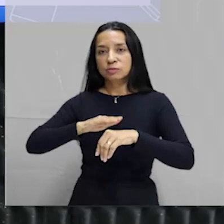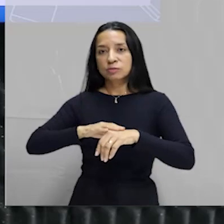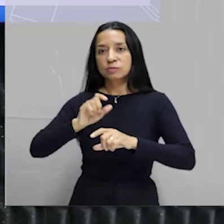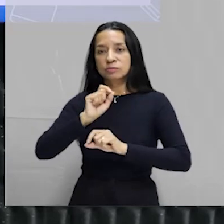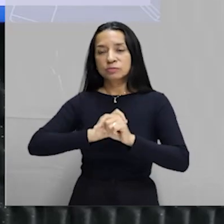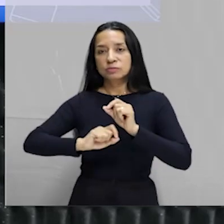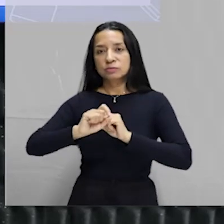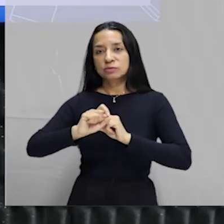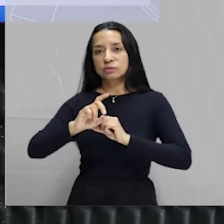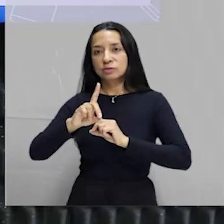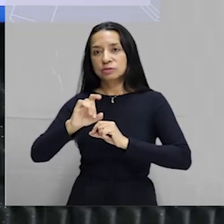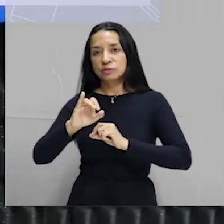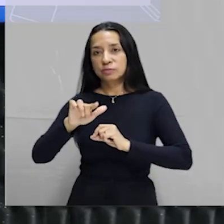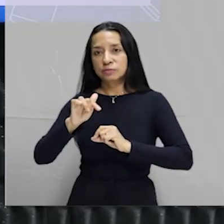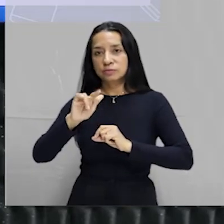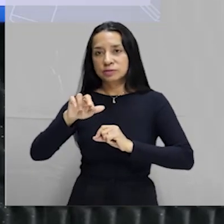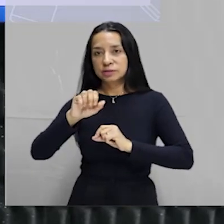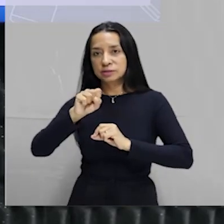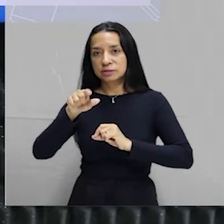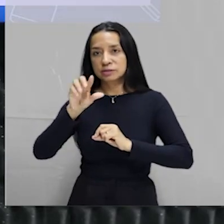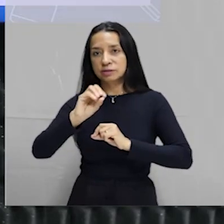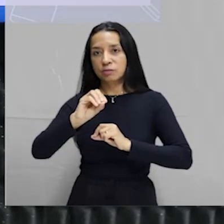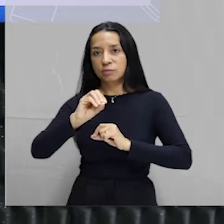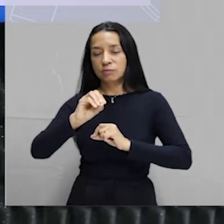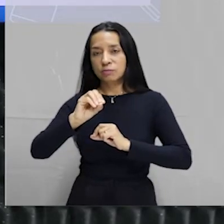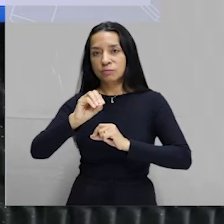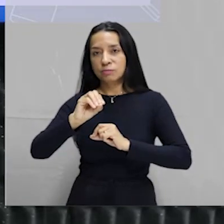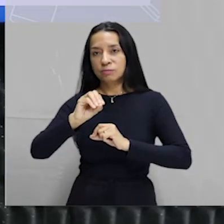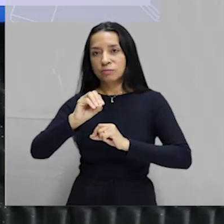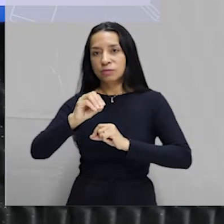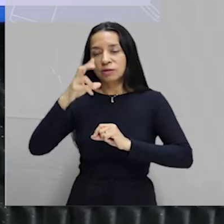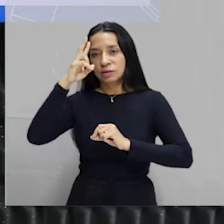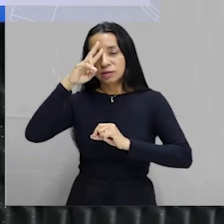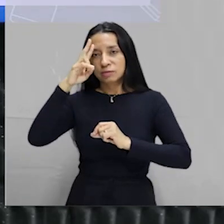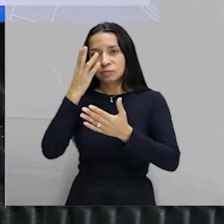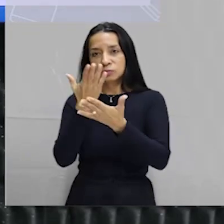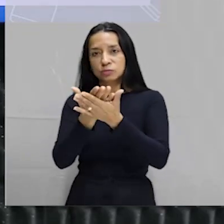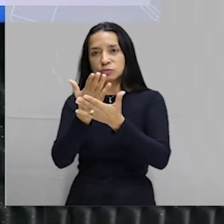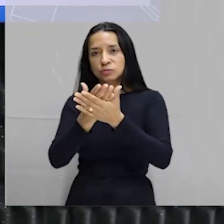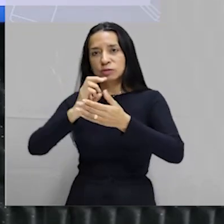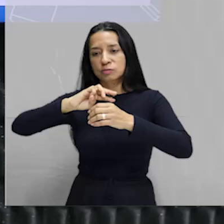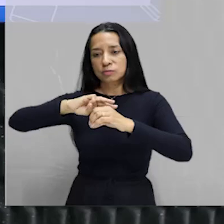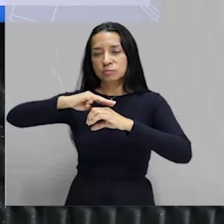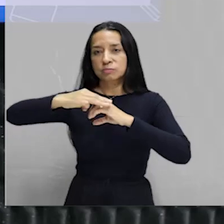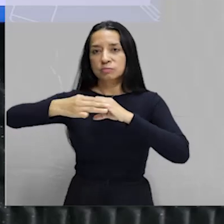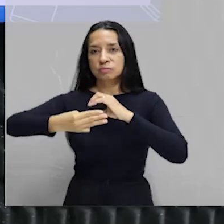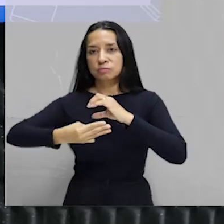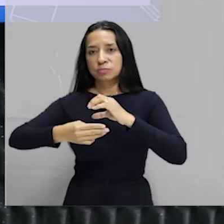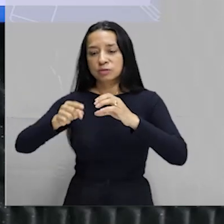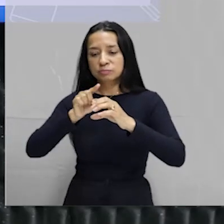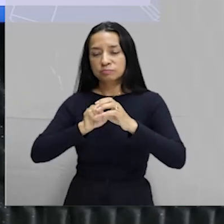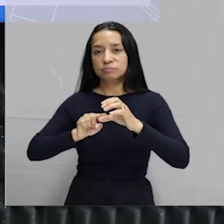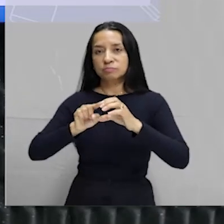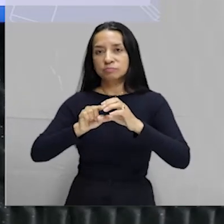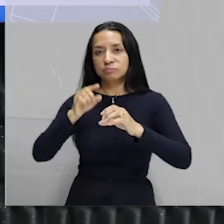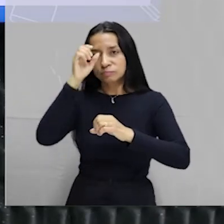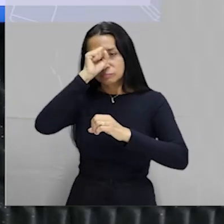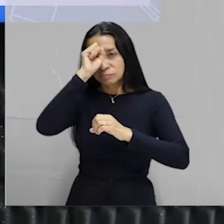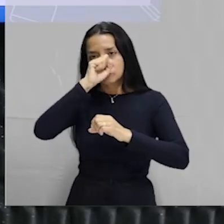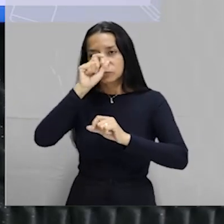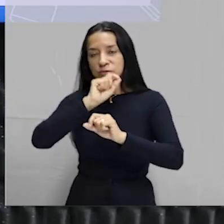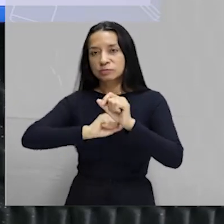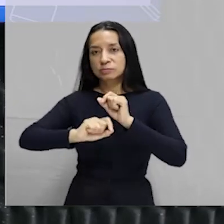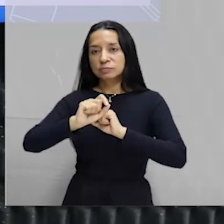de difusão. Você lembra quando nós estudamos sobre membrana plasmática? Tá? A gente aprende